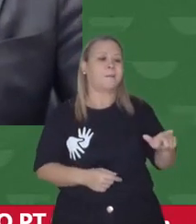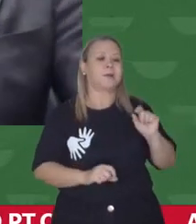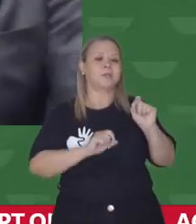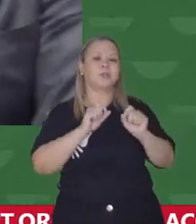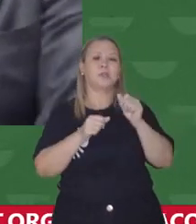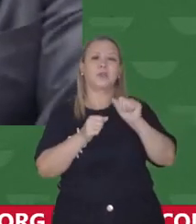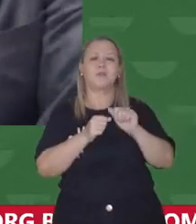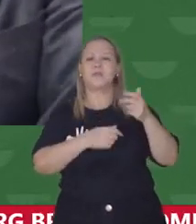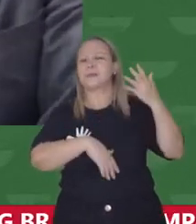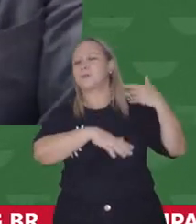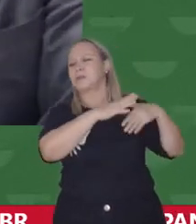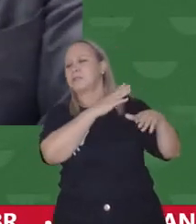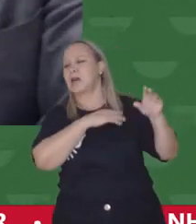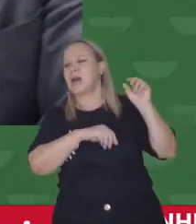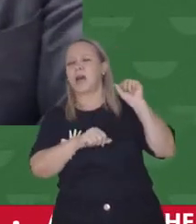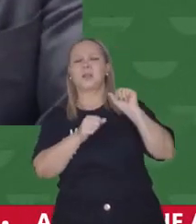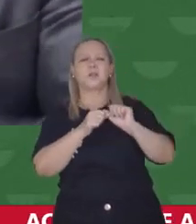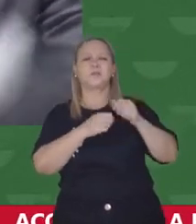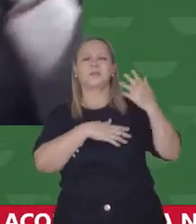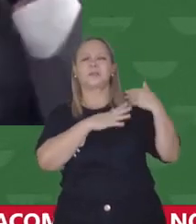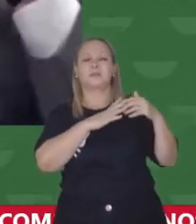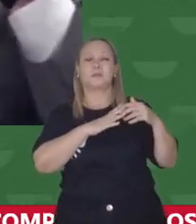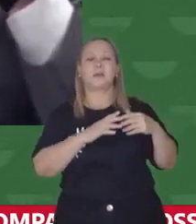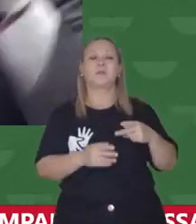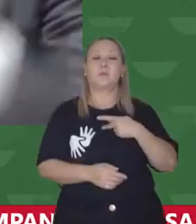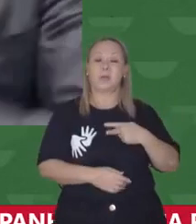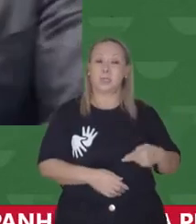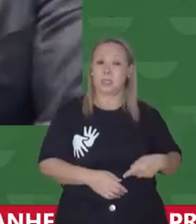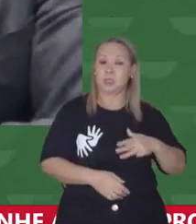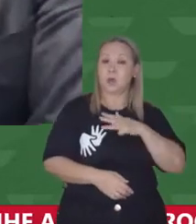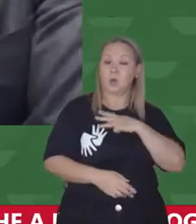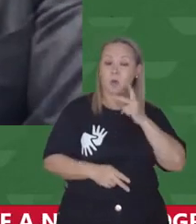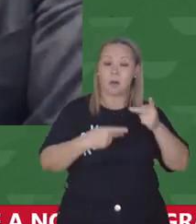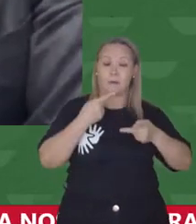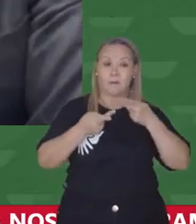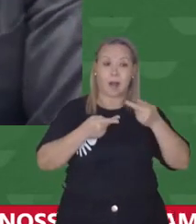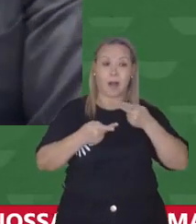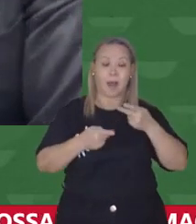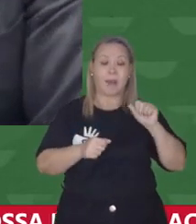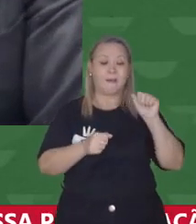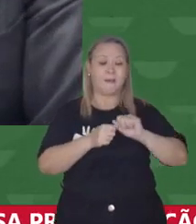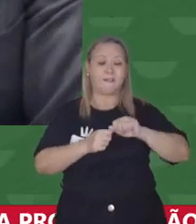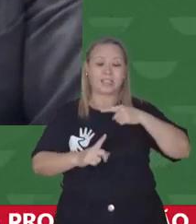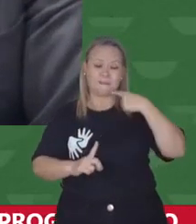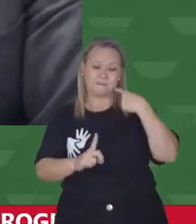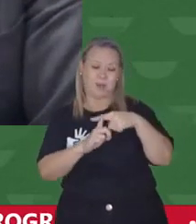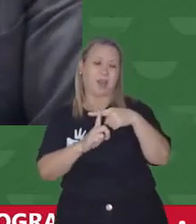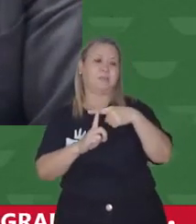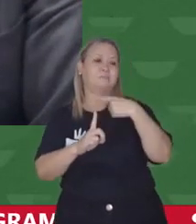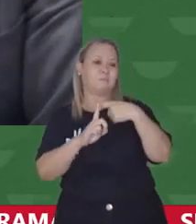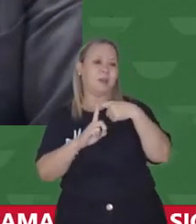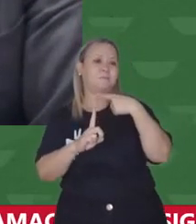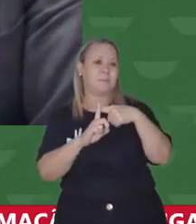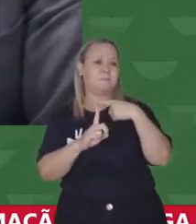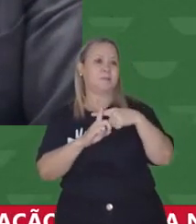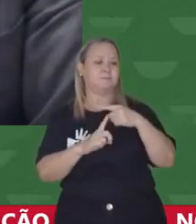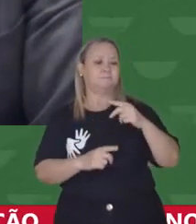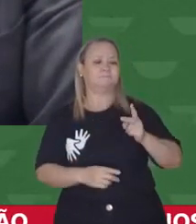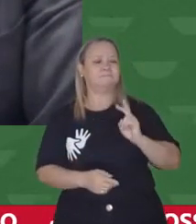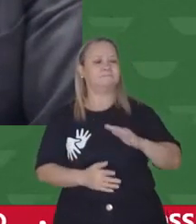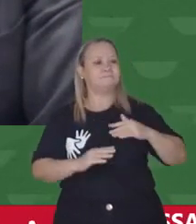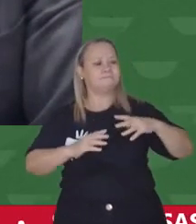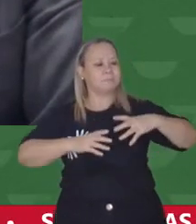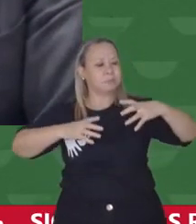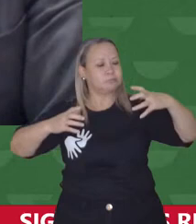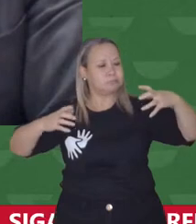no passado, o que nós fizemos muito, mas, como o presidente Lula sempre diz, é fazer mais do que nós fizemos no passado.